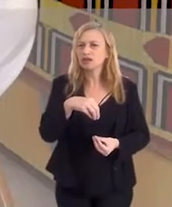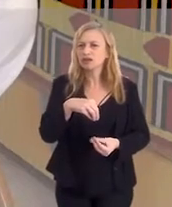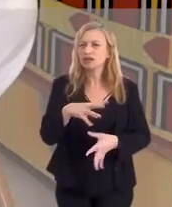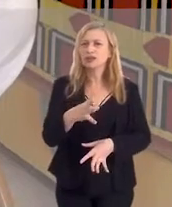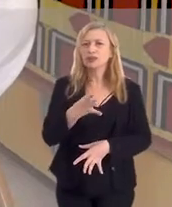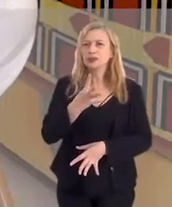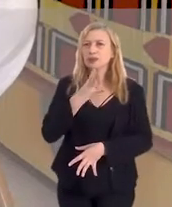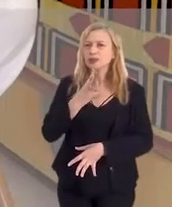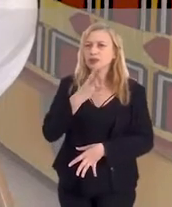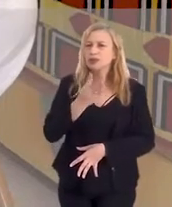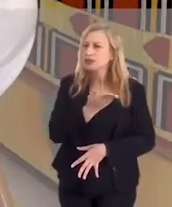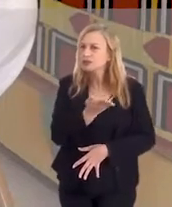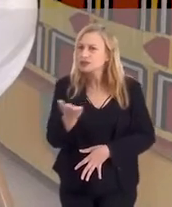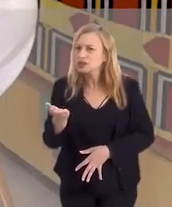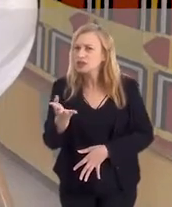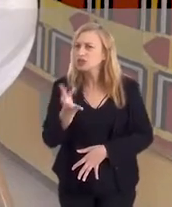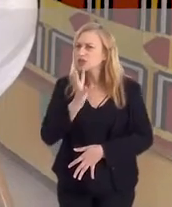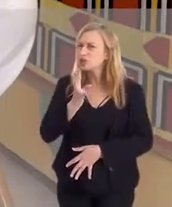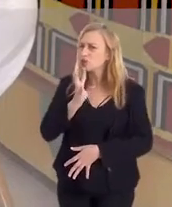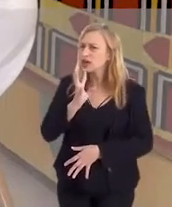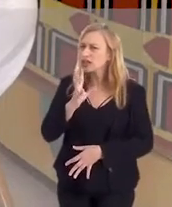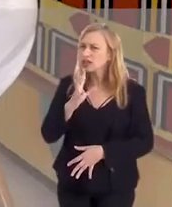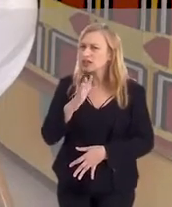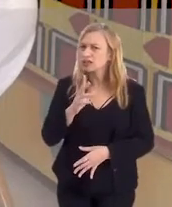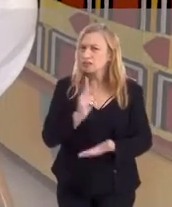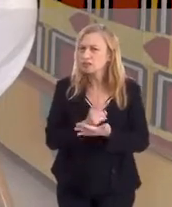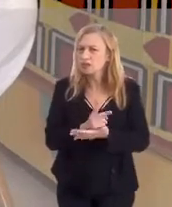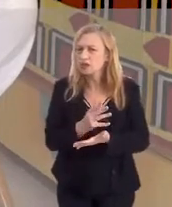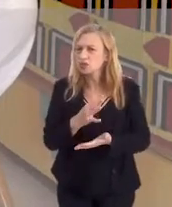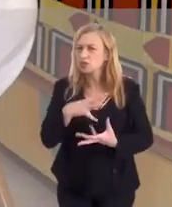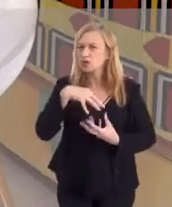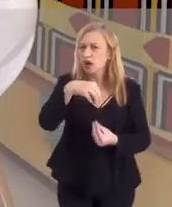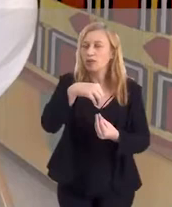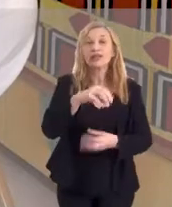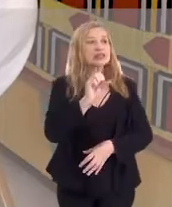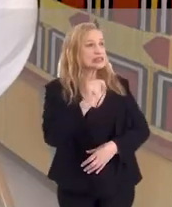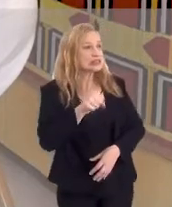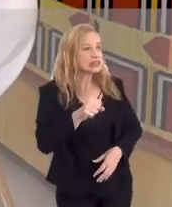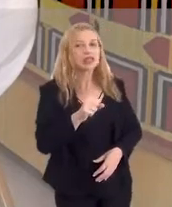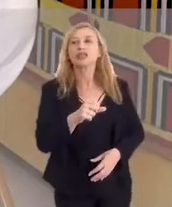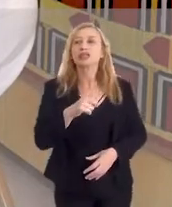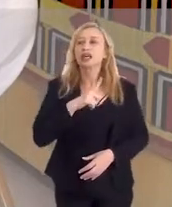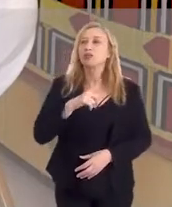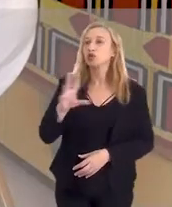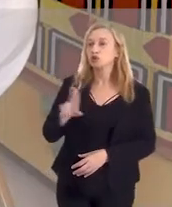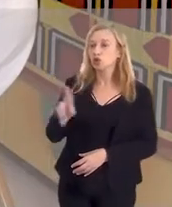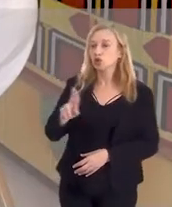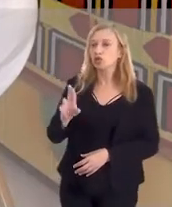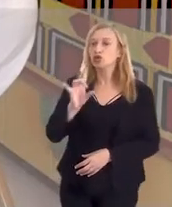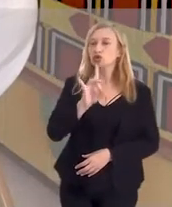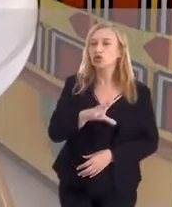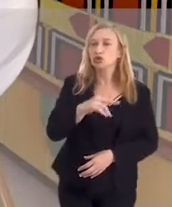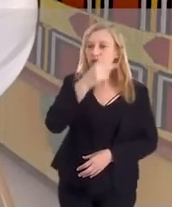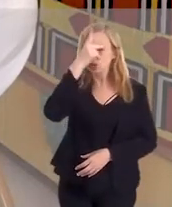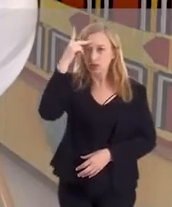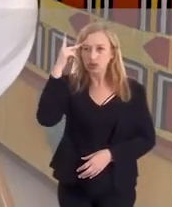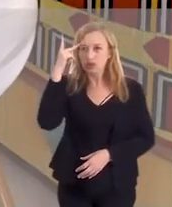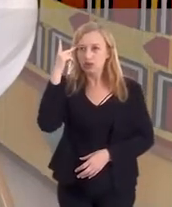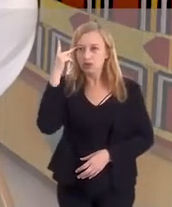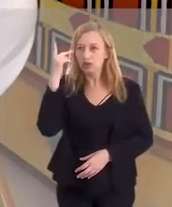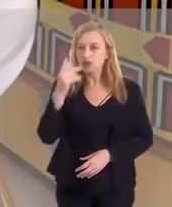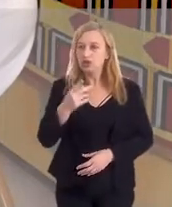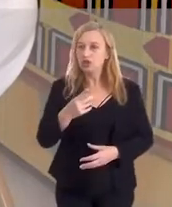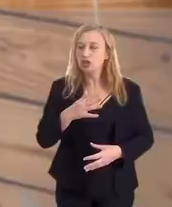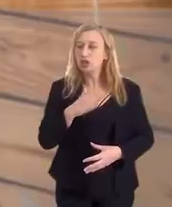Existe o reconhecimento de vocês? Vocês se reconhecem? Sim. Sim. Porque nós temos nomes que só os encantados nos